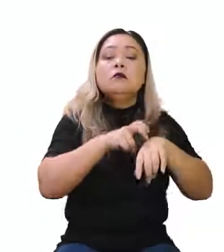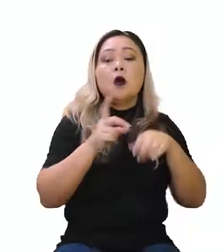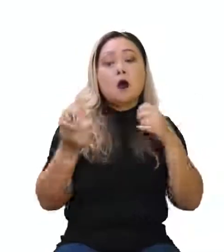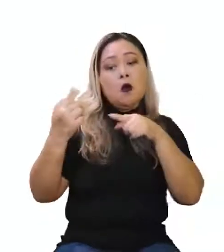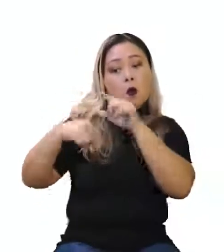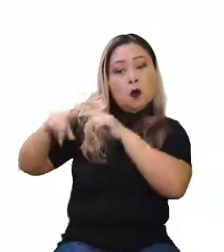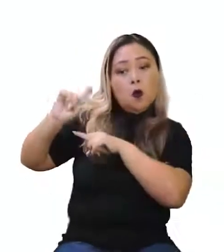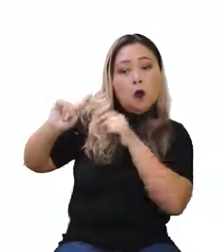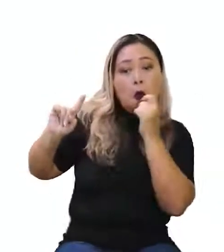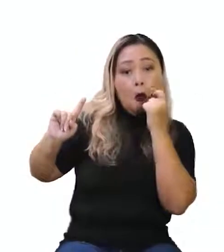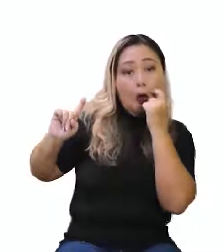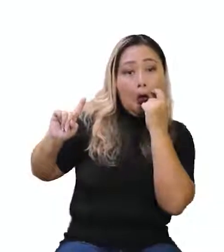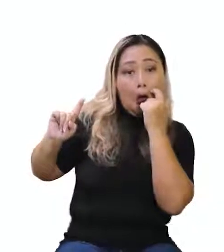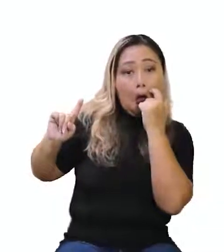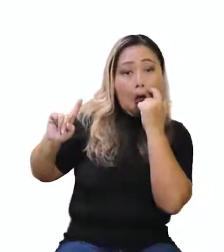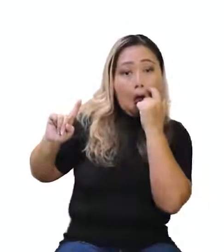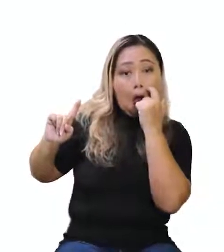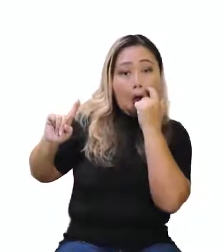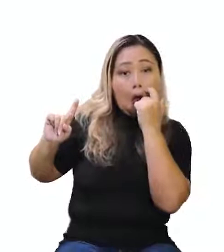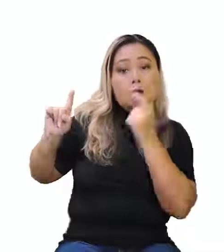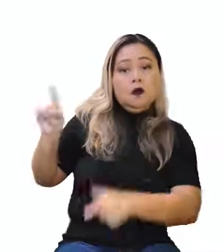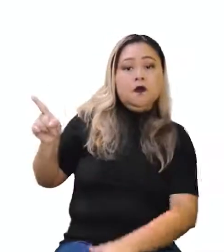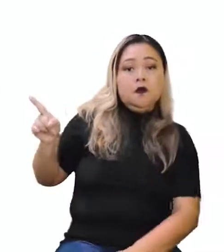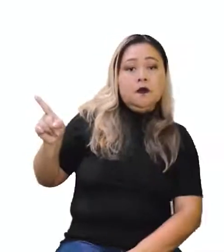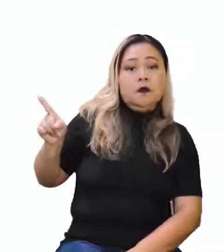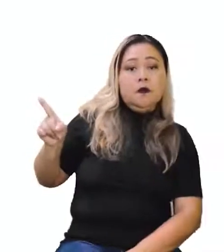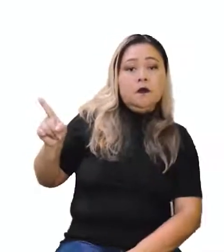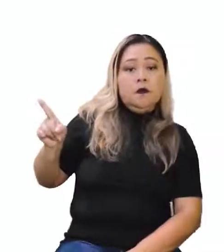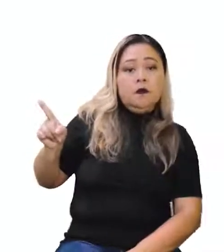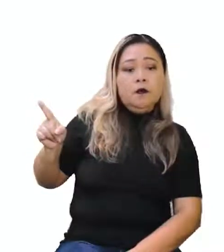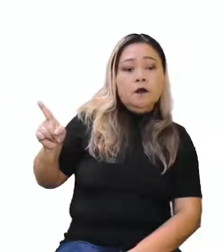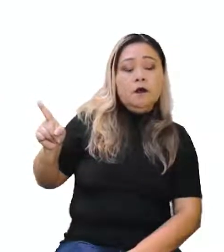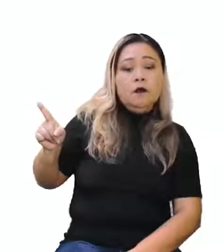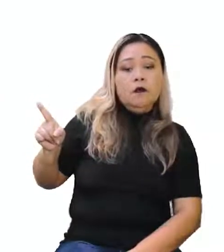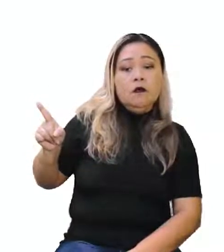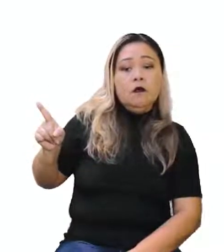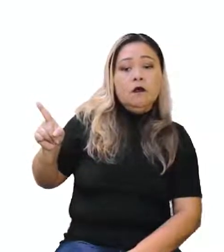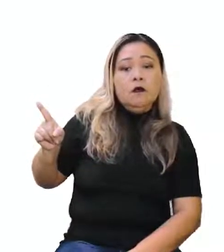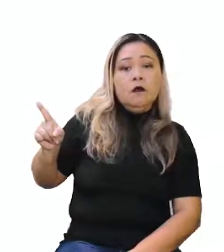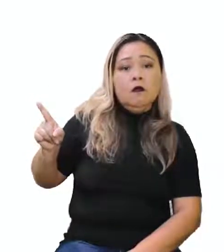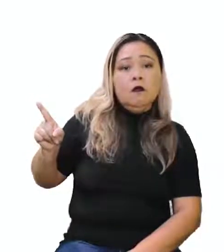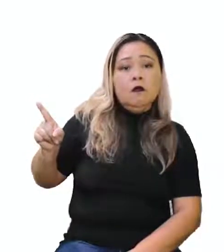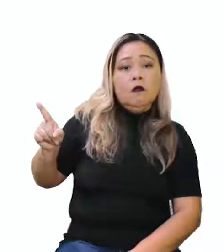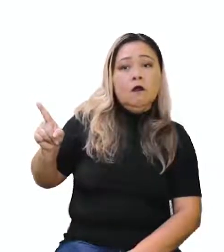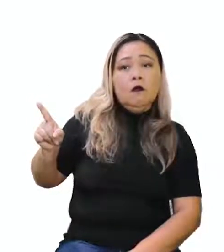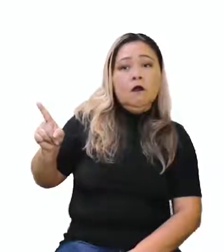Vou voltar aqui, ó, para mostrar novamente. Ó, fase